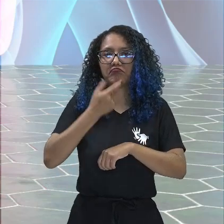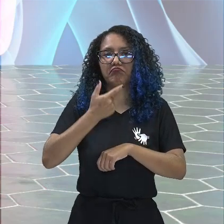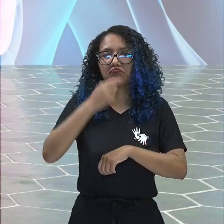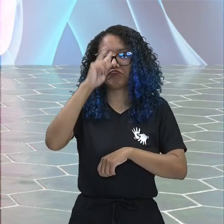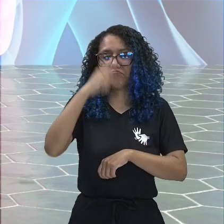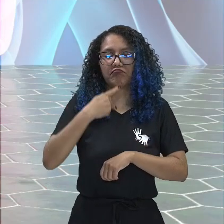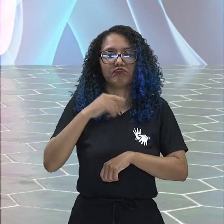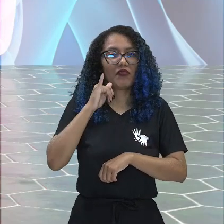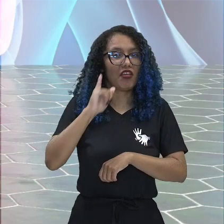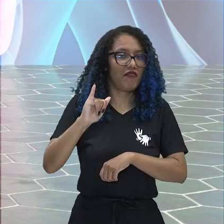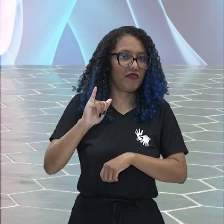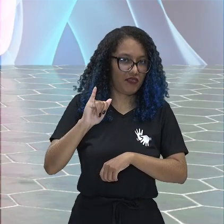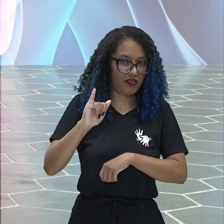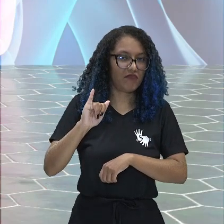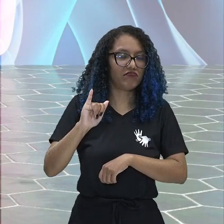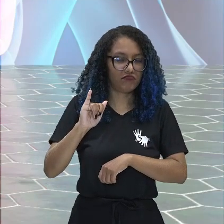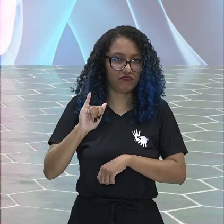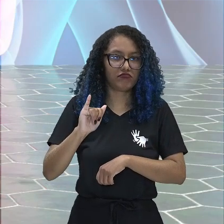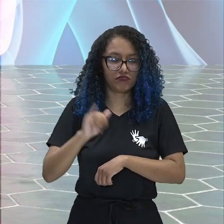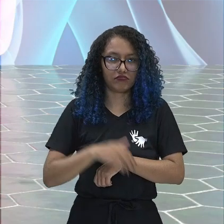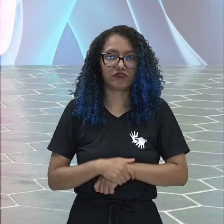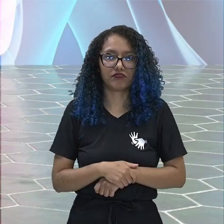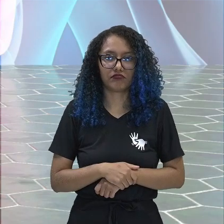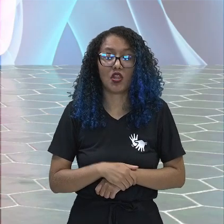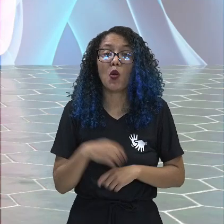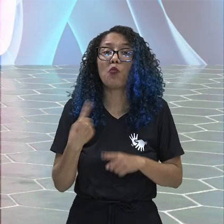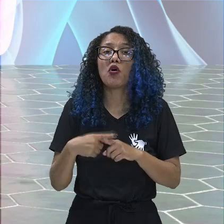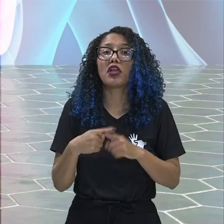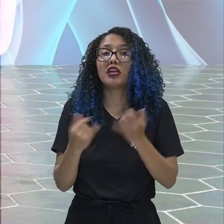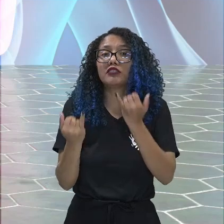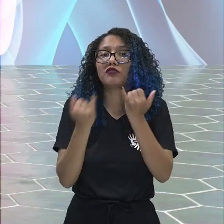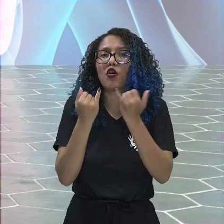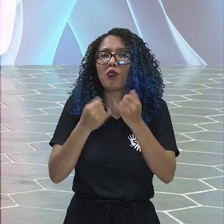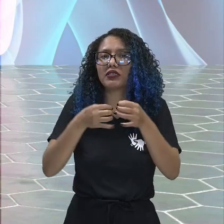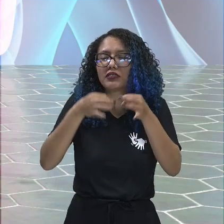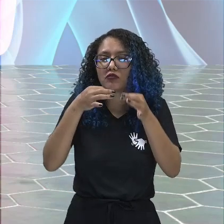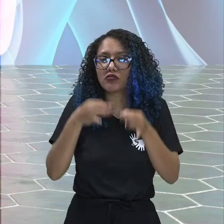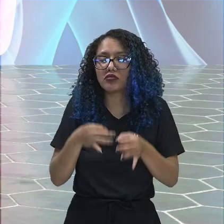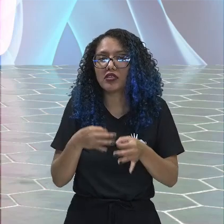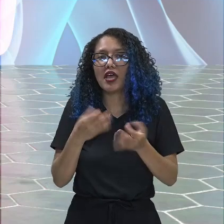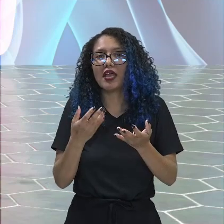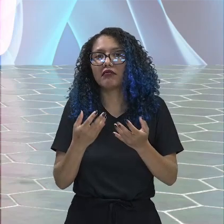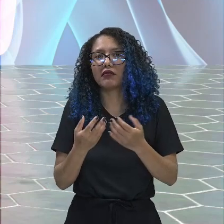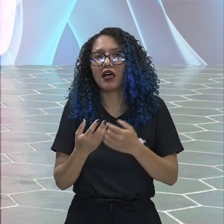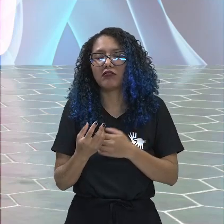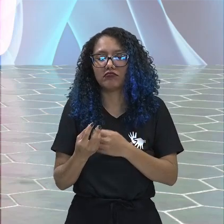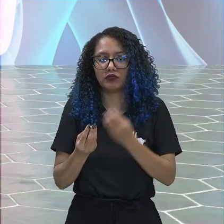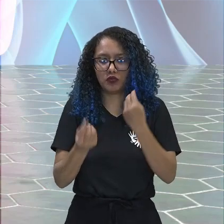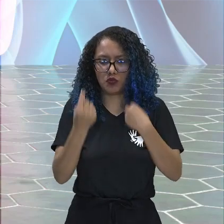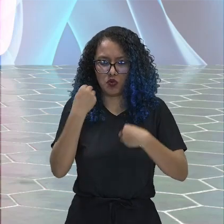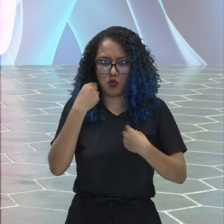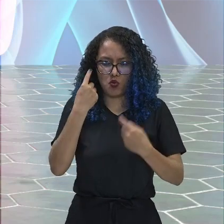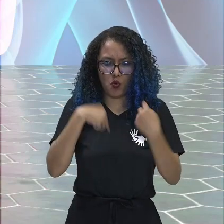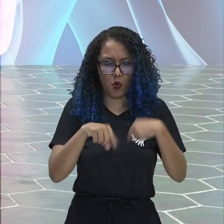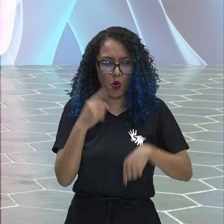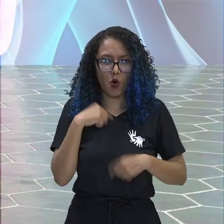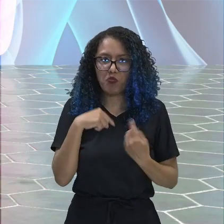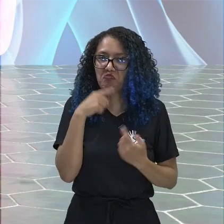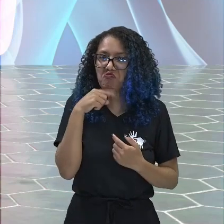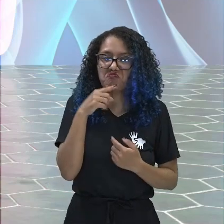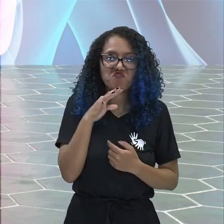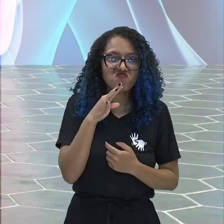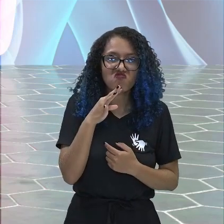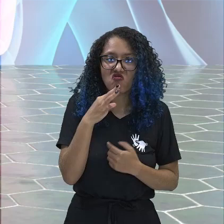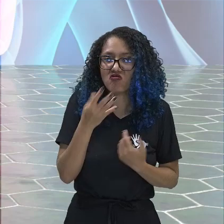ou não temos ali todas as informações do que essas substâncias podem causar no organismo a respeito da